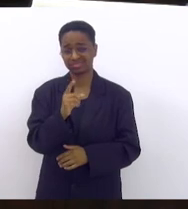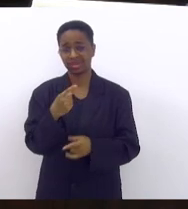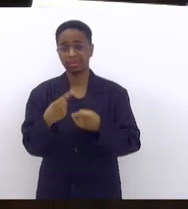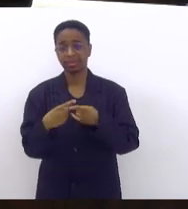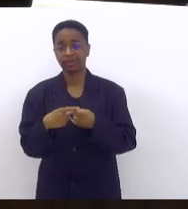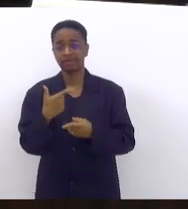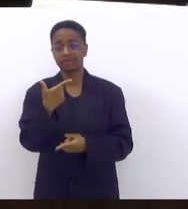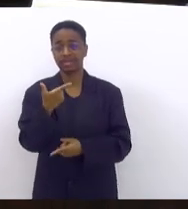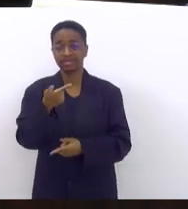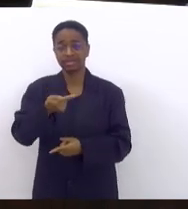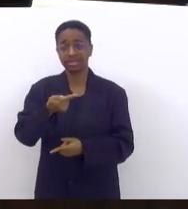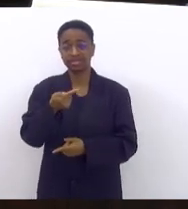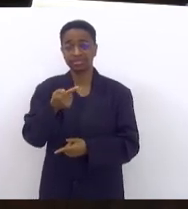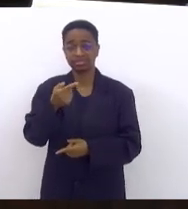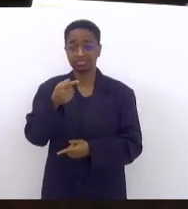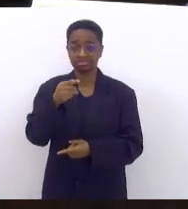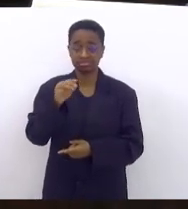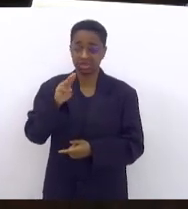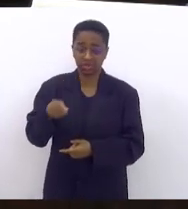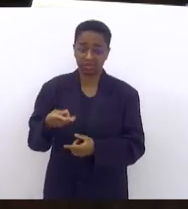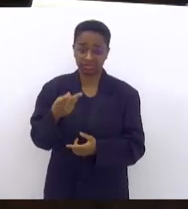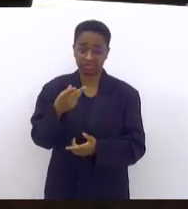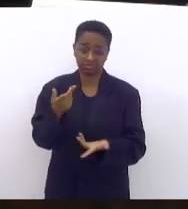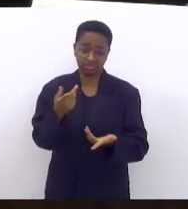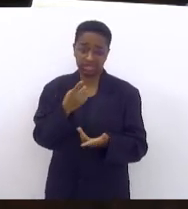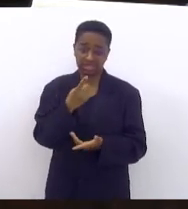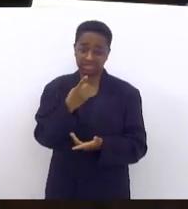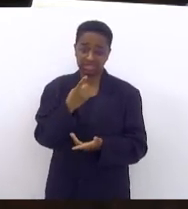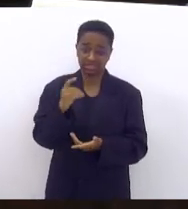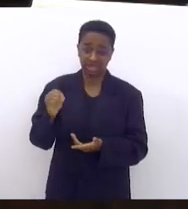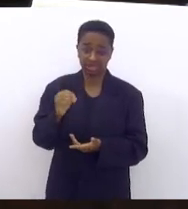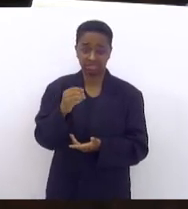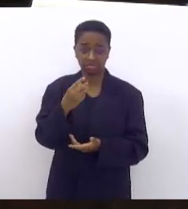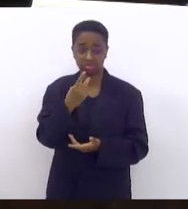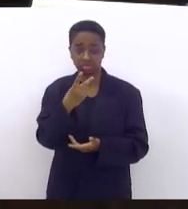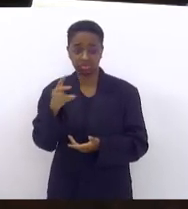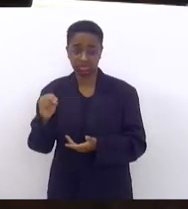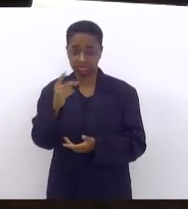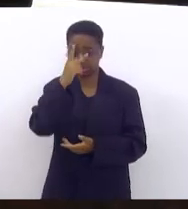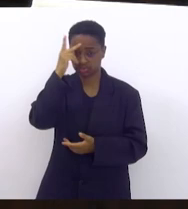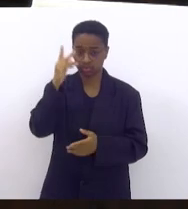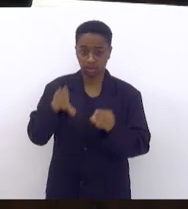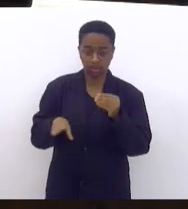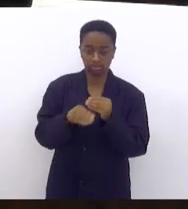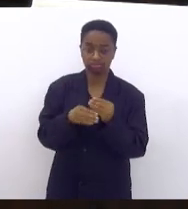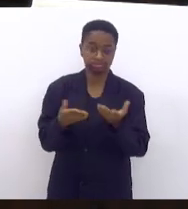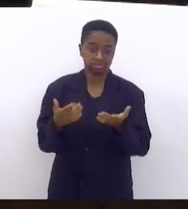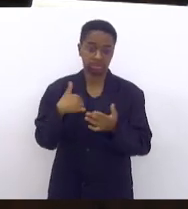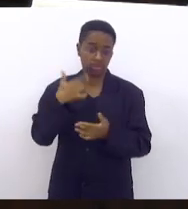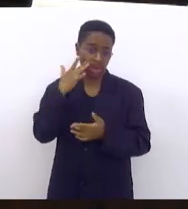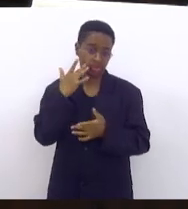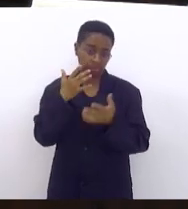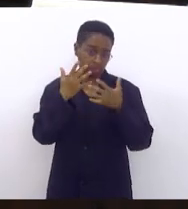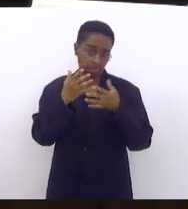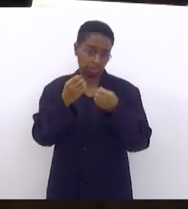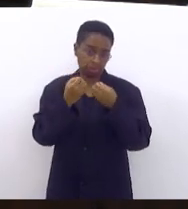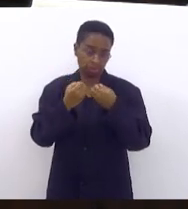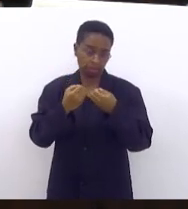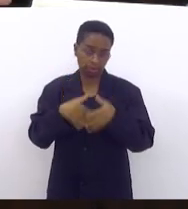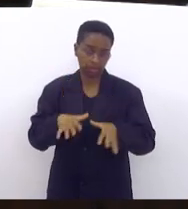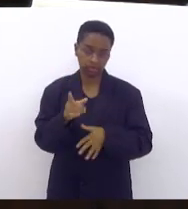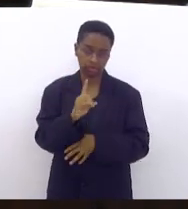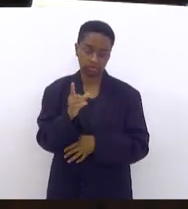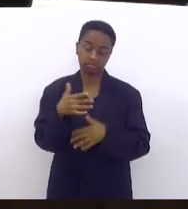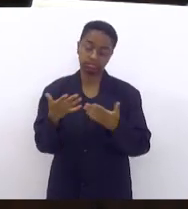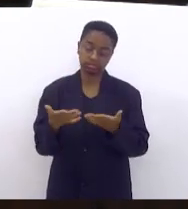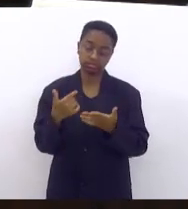de 27 mil, vai alterar o quê? 100, 200, 300 pessoas? Eu acho que isso não seria um impacto para o orçamento. Tá, eu acho que é